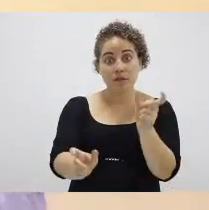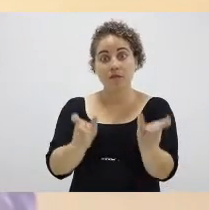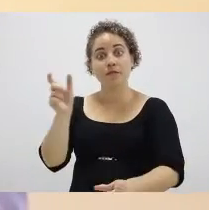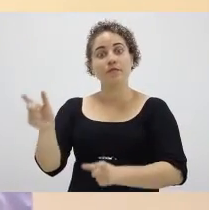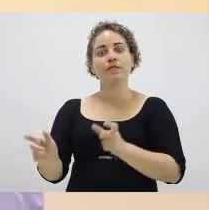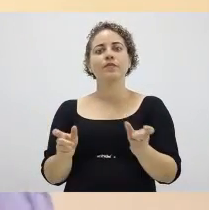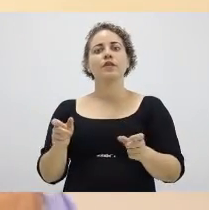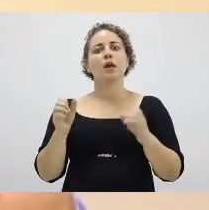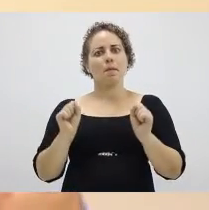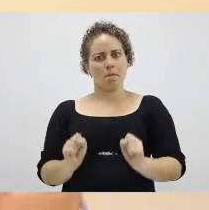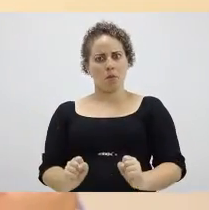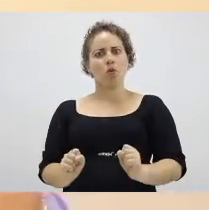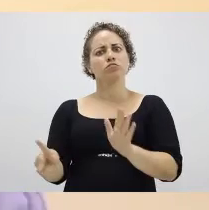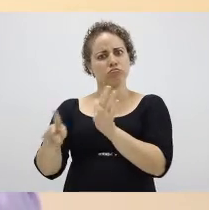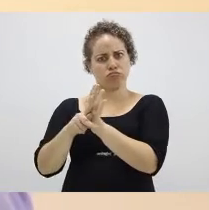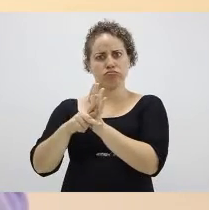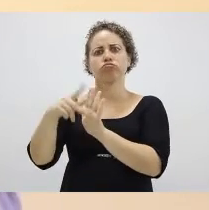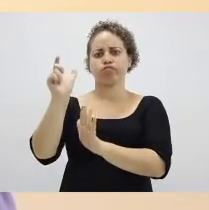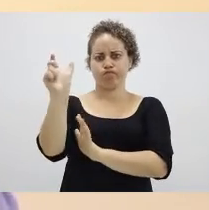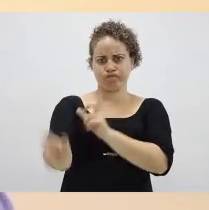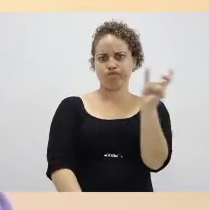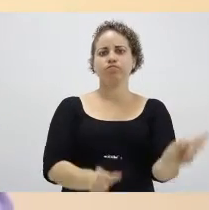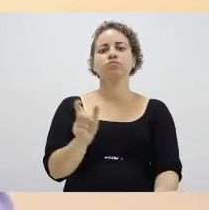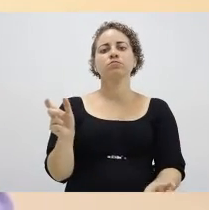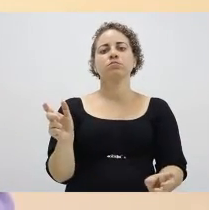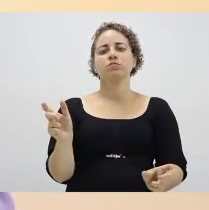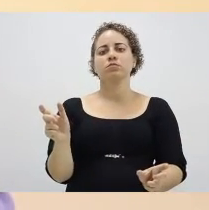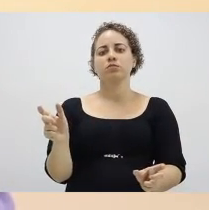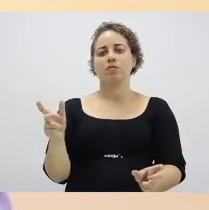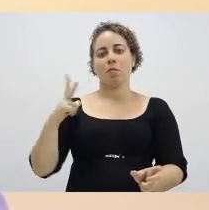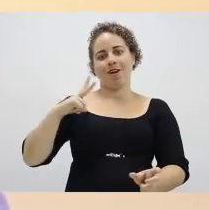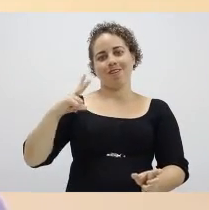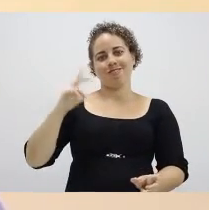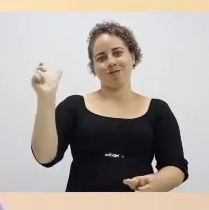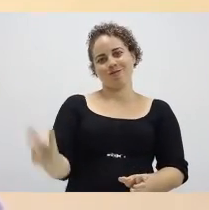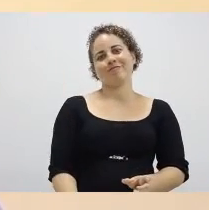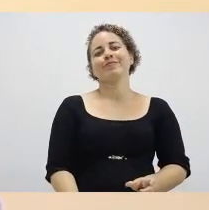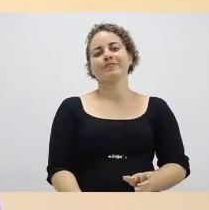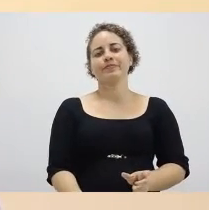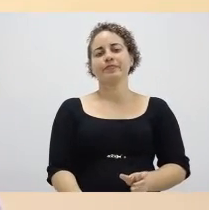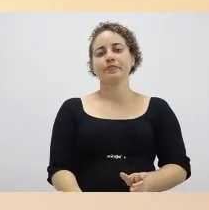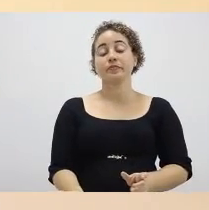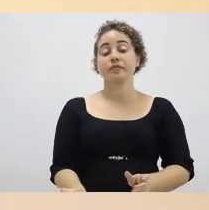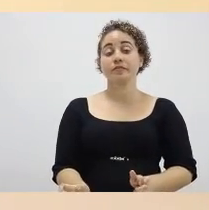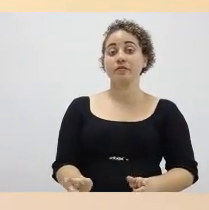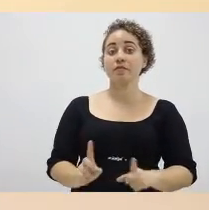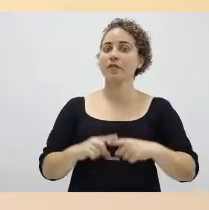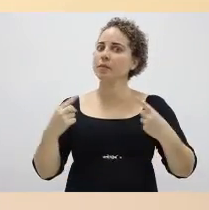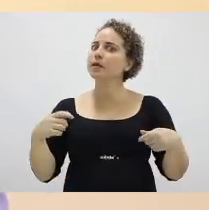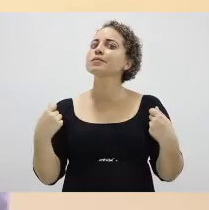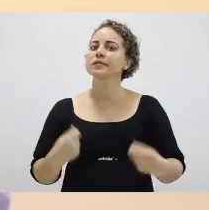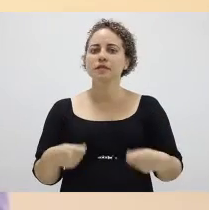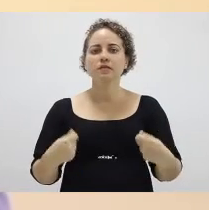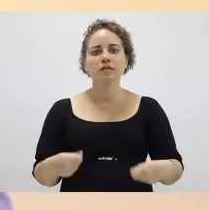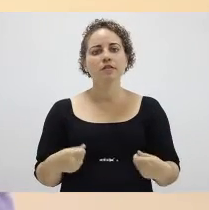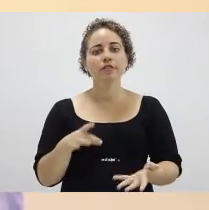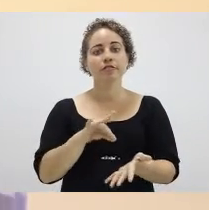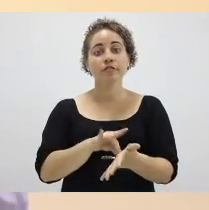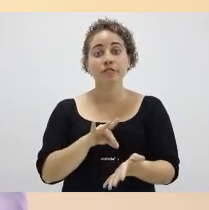praticamente individualizada, personalizada. Mas para isso é indispensável que